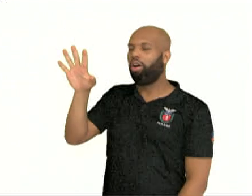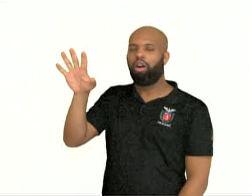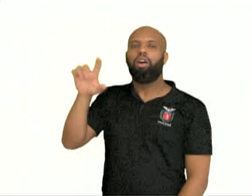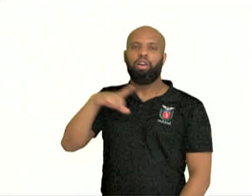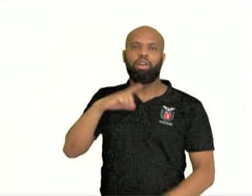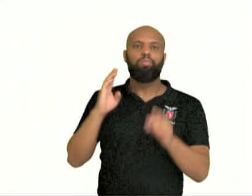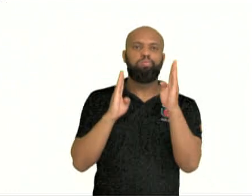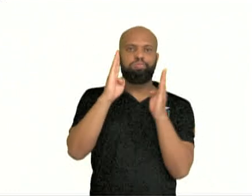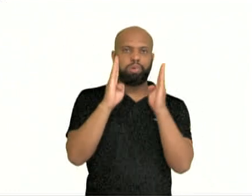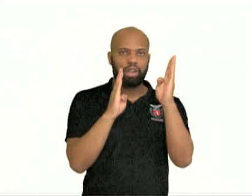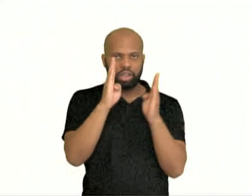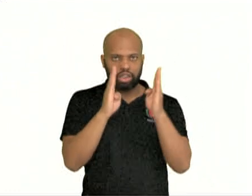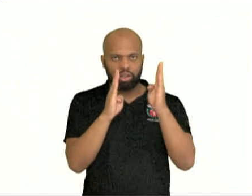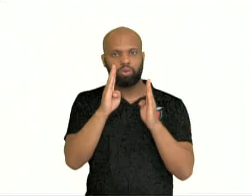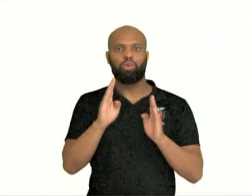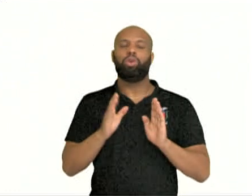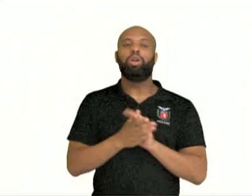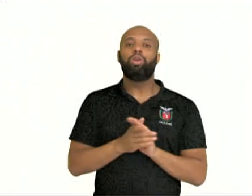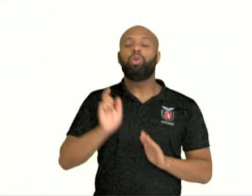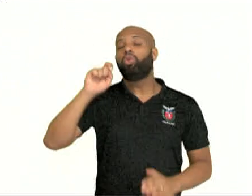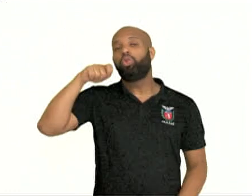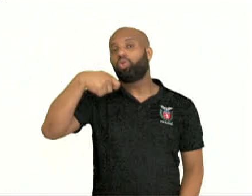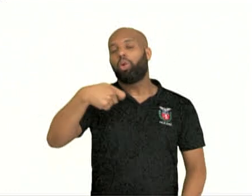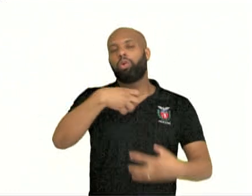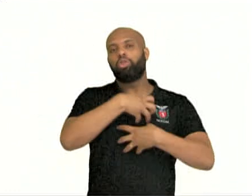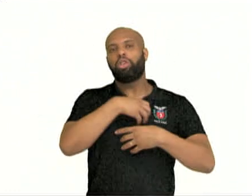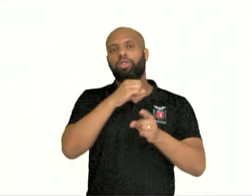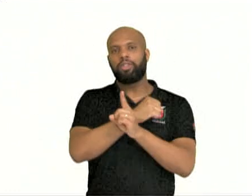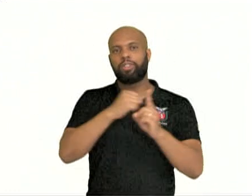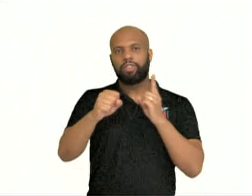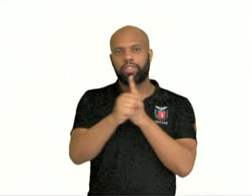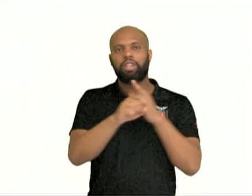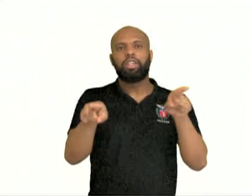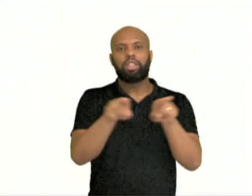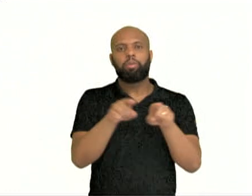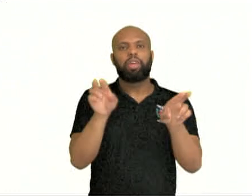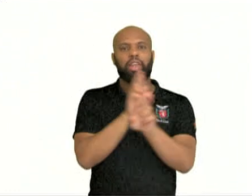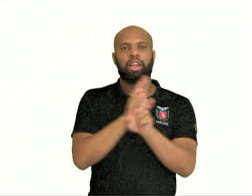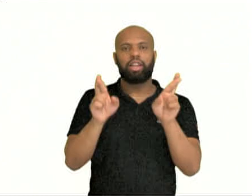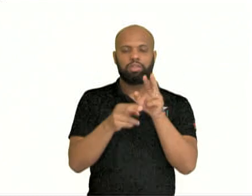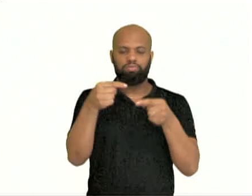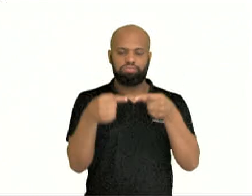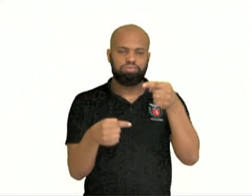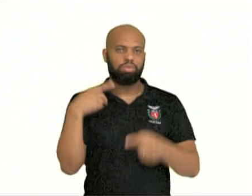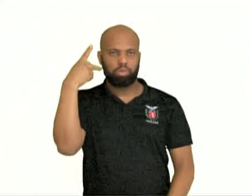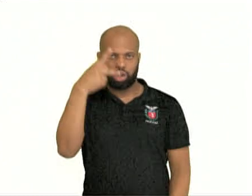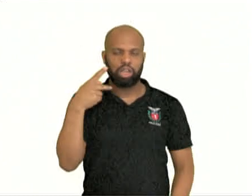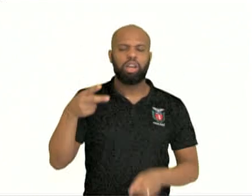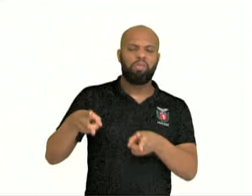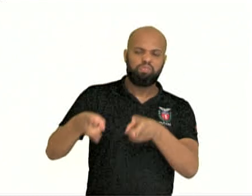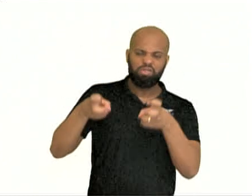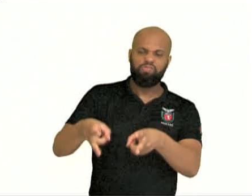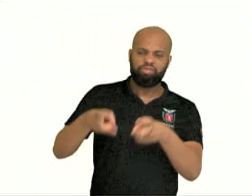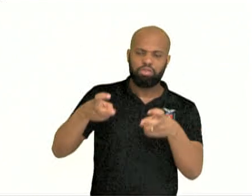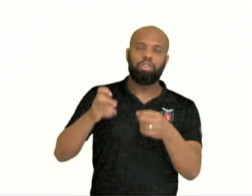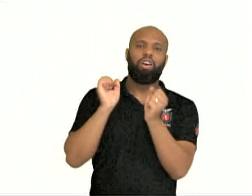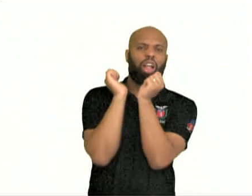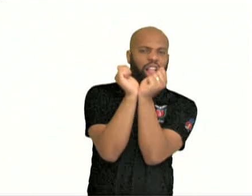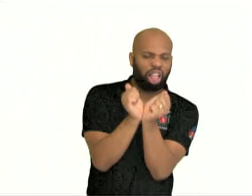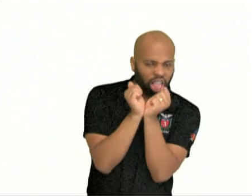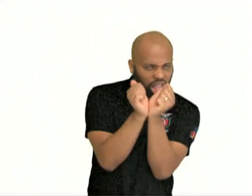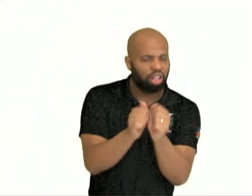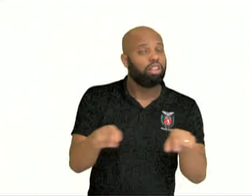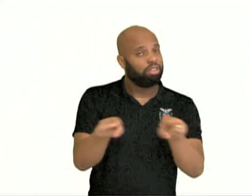europeu em relação às sociedades, em relação à política. Altamente exploratória,